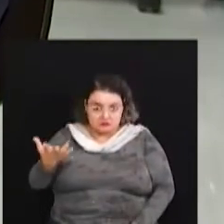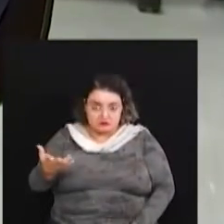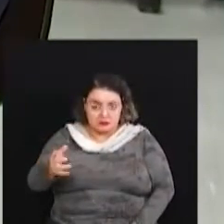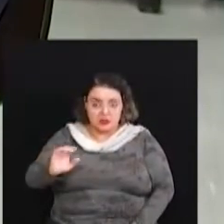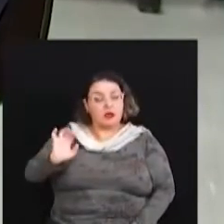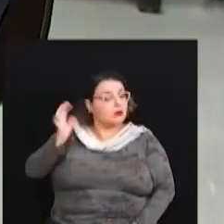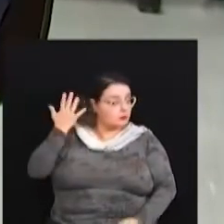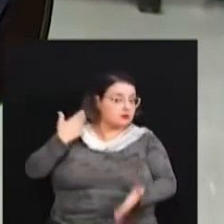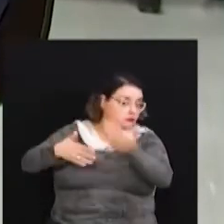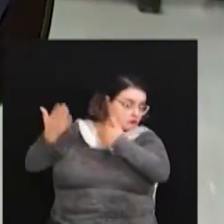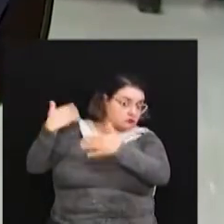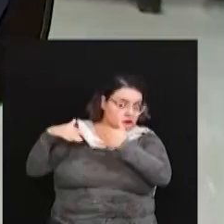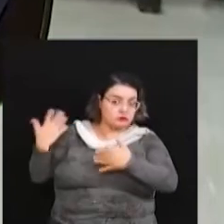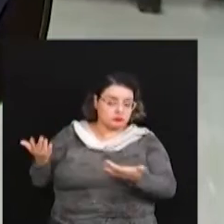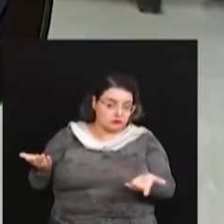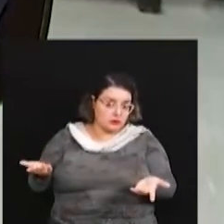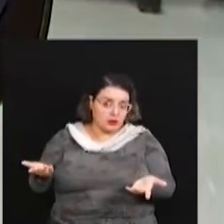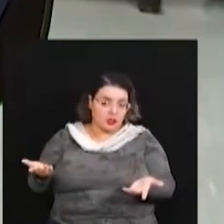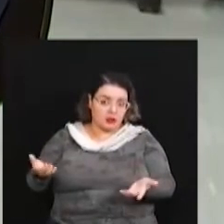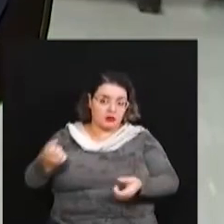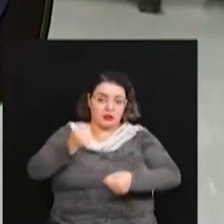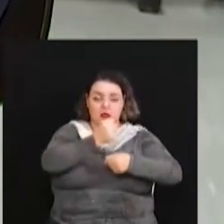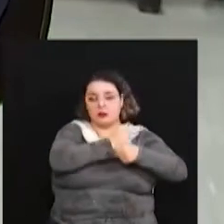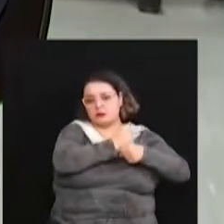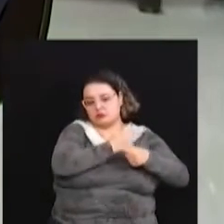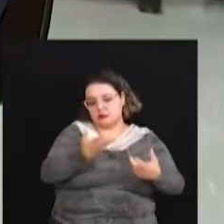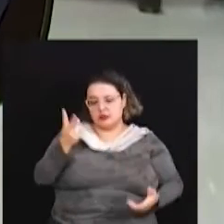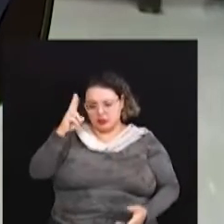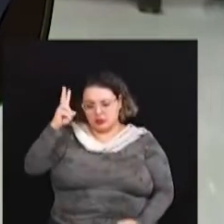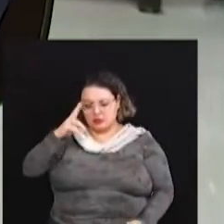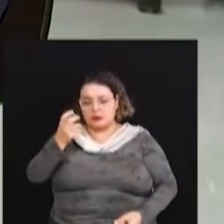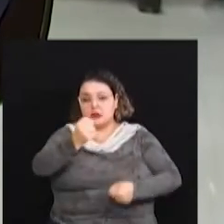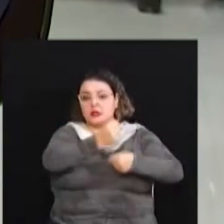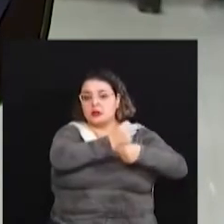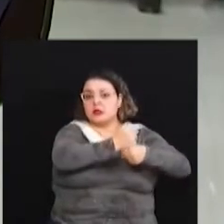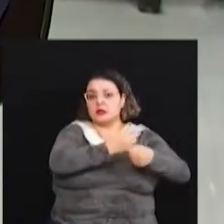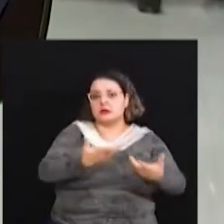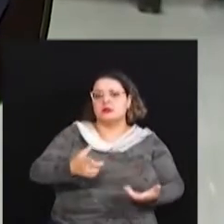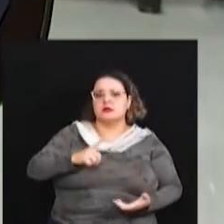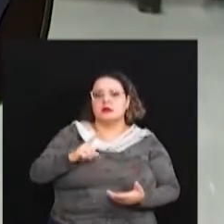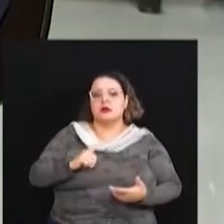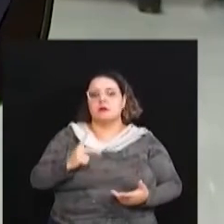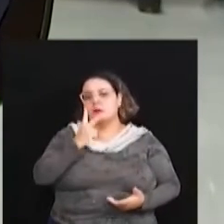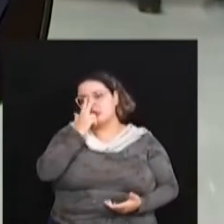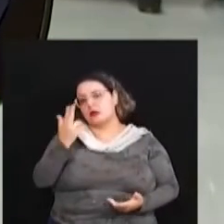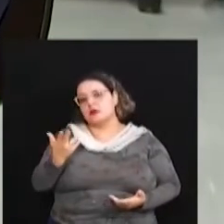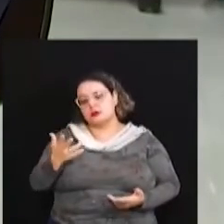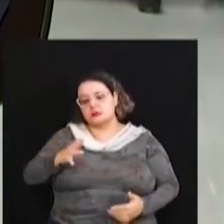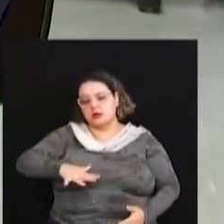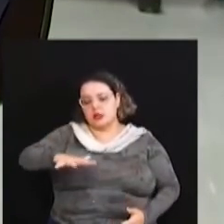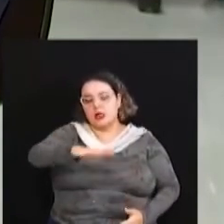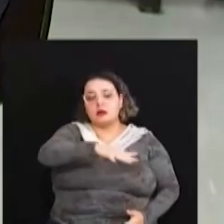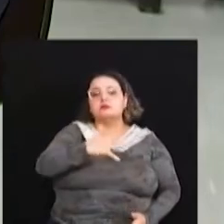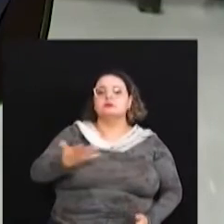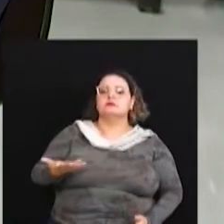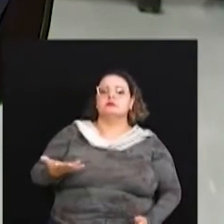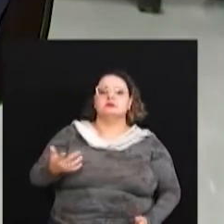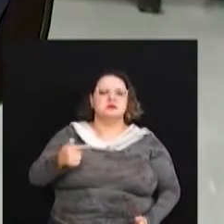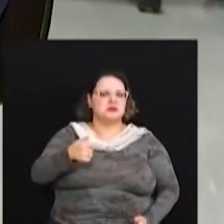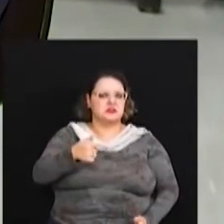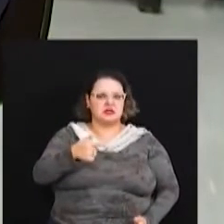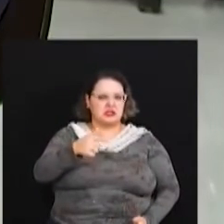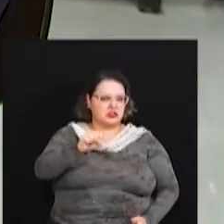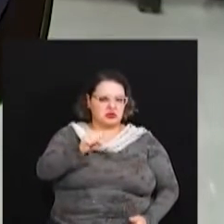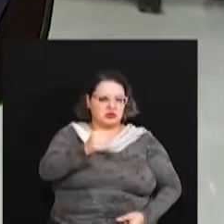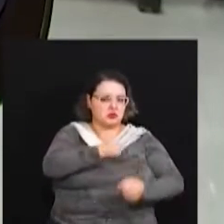já ocorreram outros, mas provavelmente alguns anos, eu lembro, alguns anos atrás, teve algo muito semelhante aqui na região, provavelmente